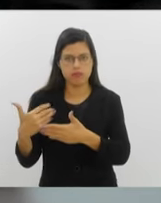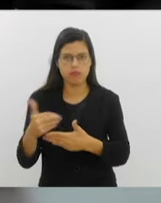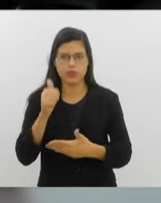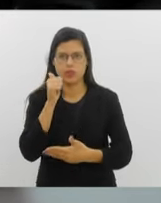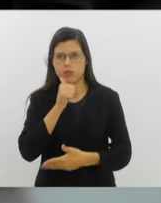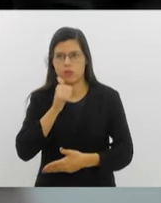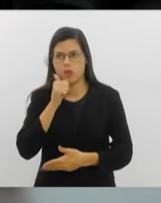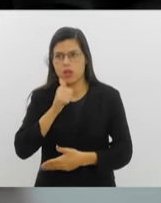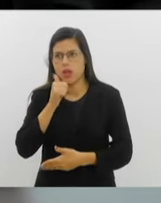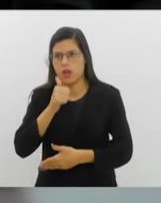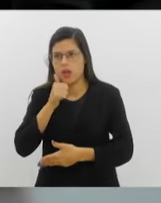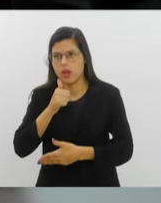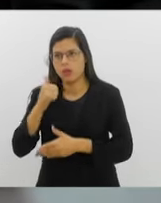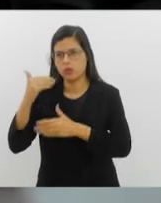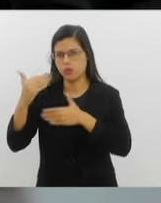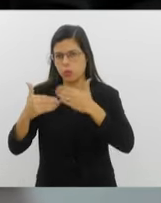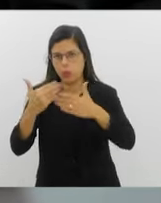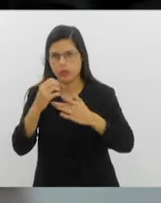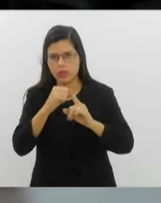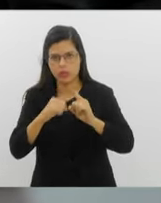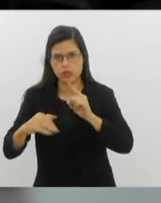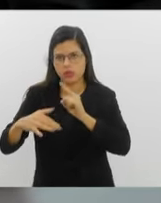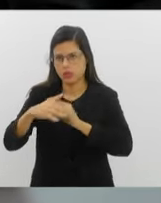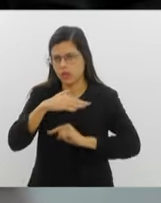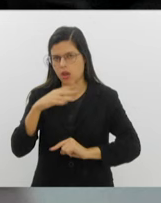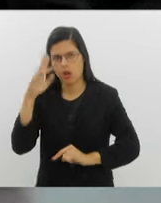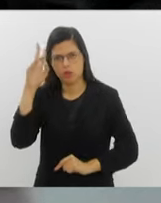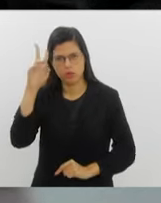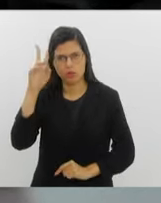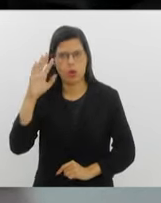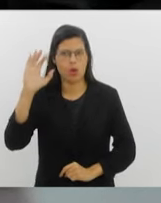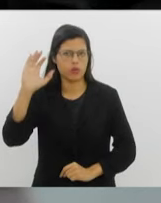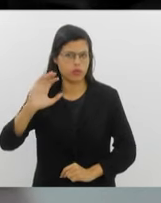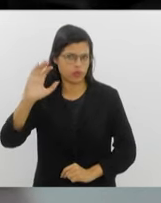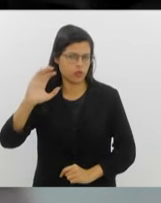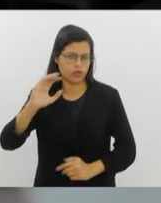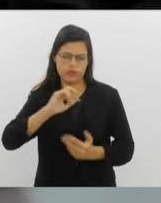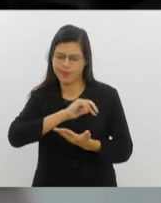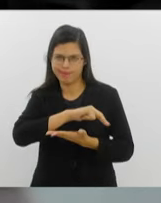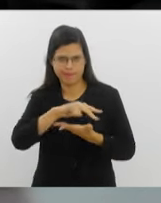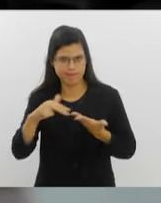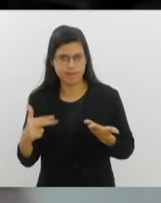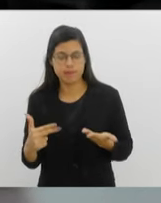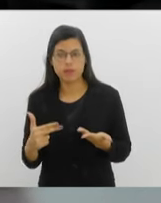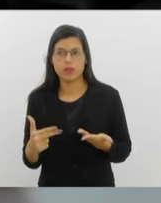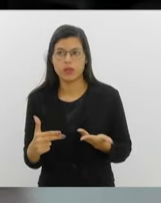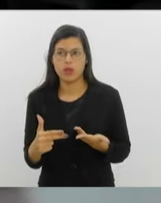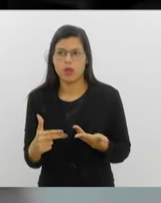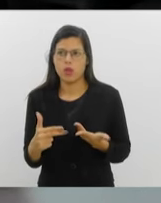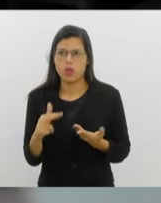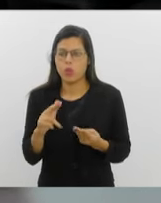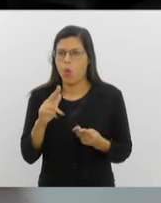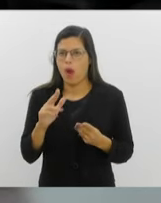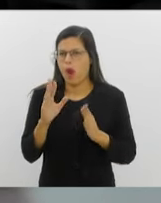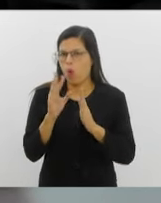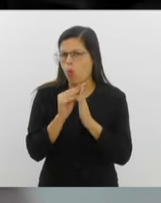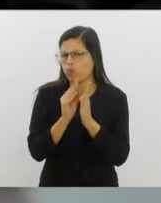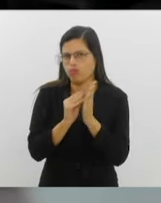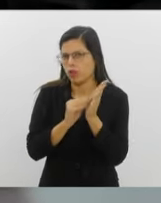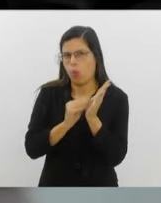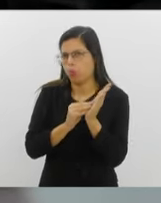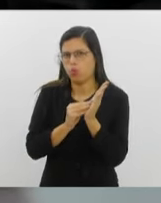dos processos sociais, históricos, científicos, etc. Eu não vejo nem como um conteúdo